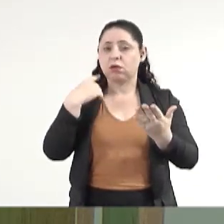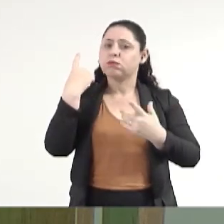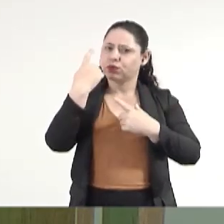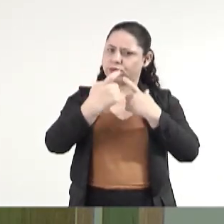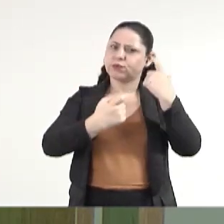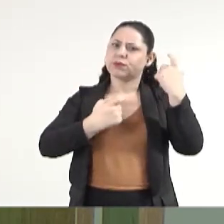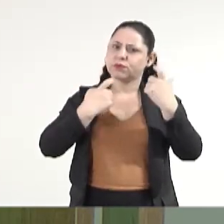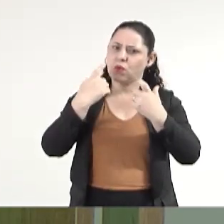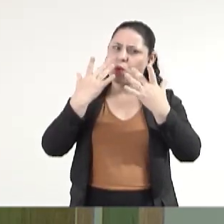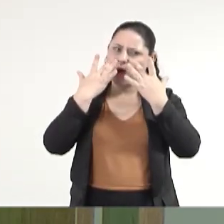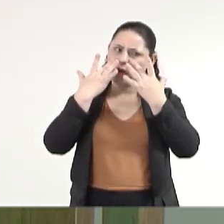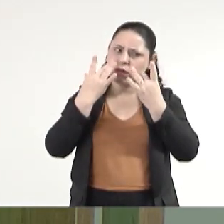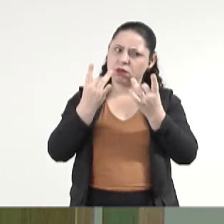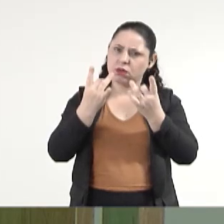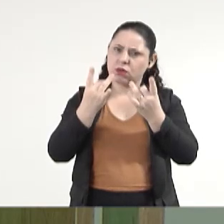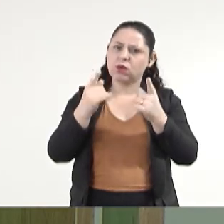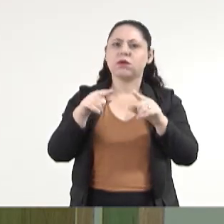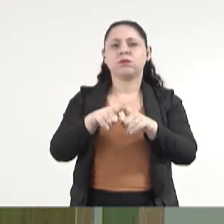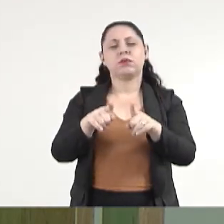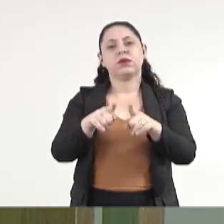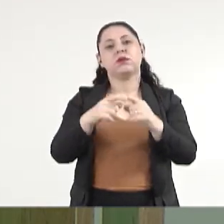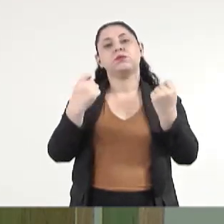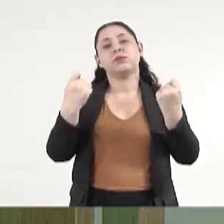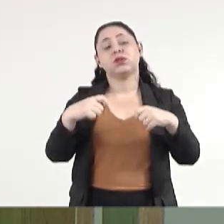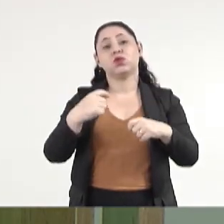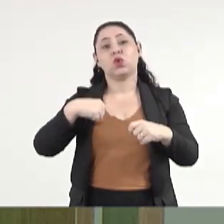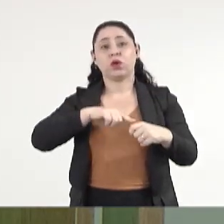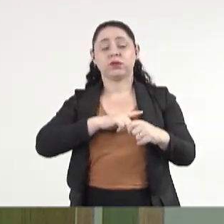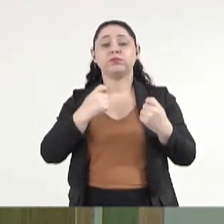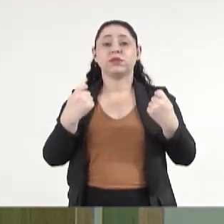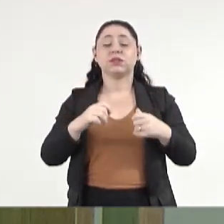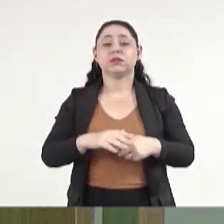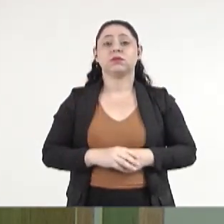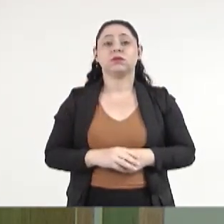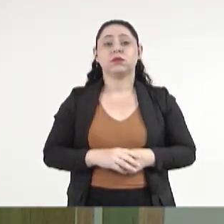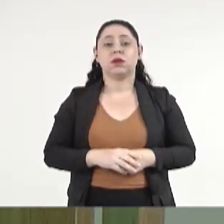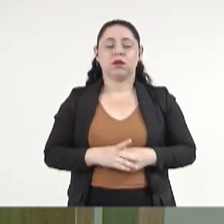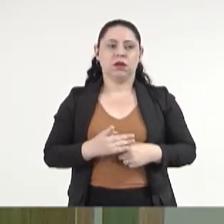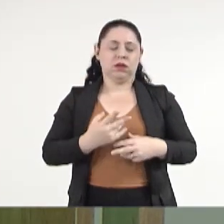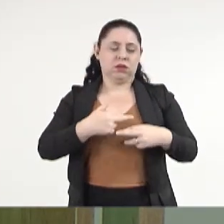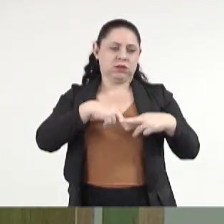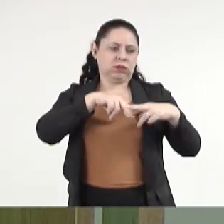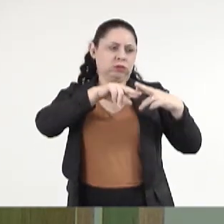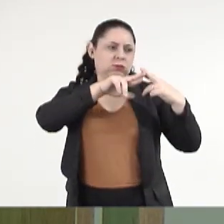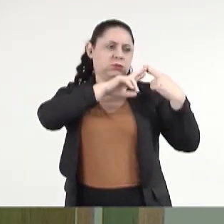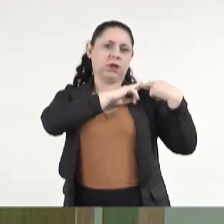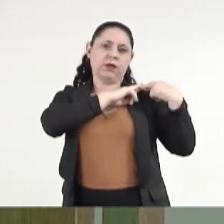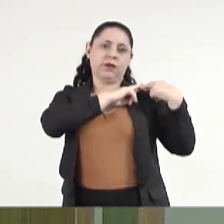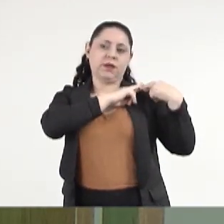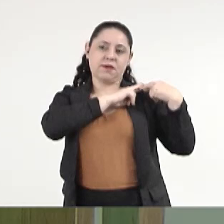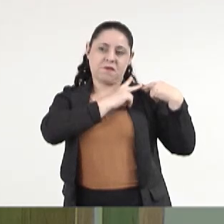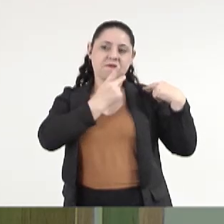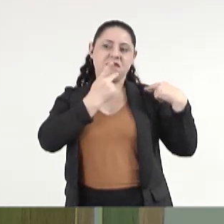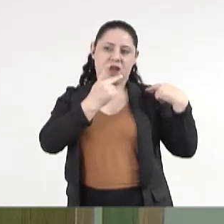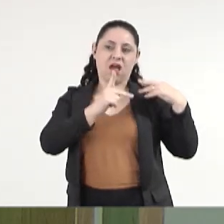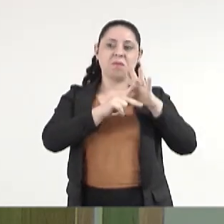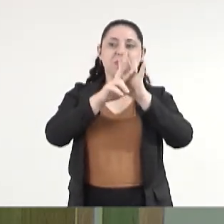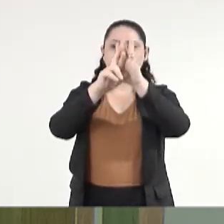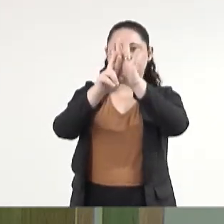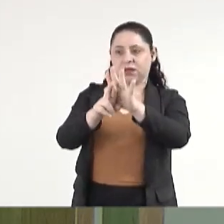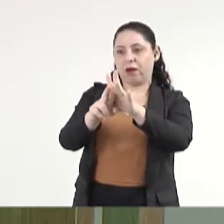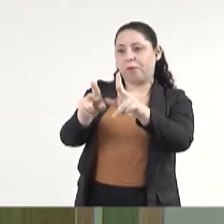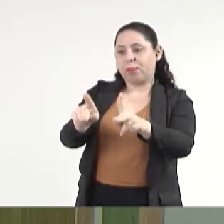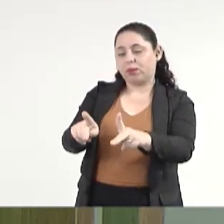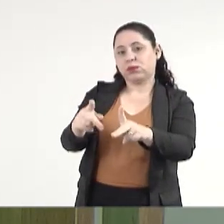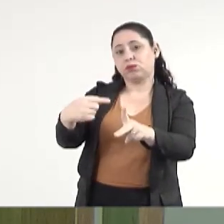muita preocupação, com atenção e com uma necessidade, assim, venho com a responsabilidade de trazer a voz dessa população para